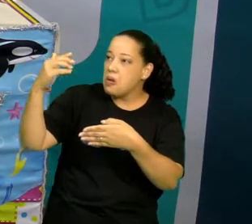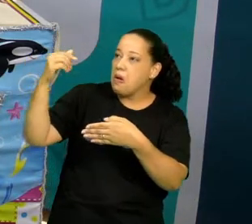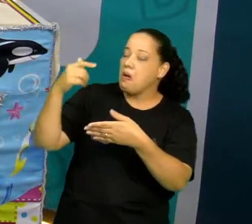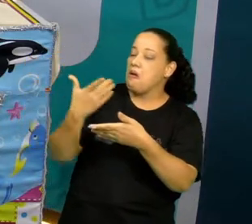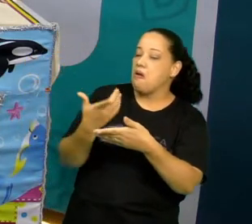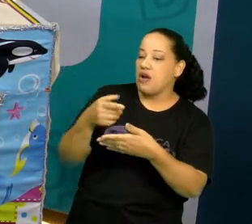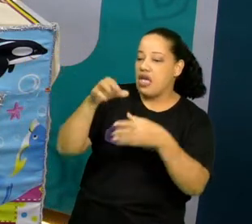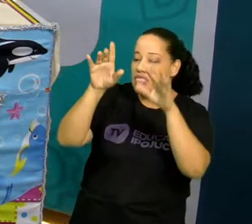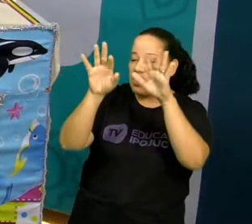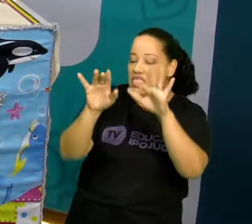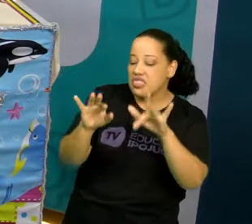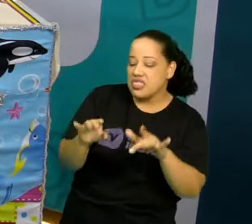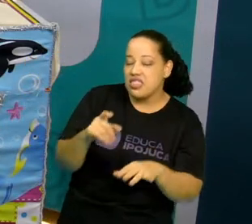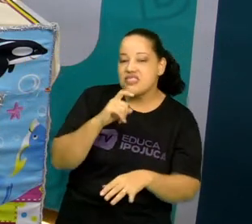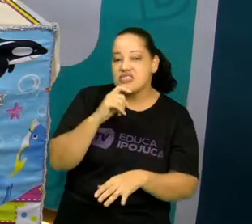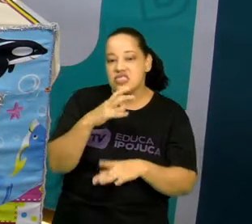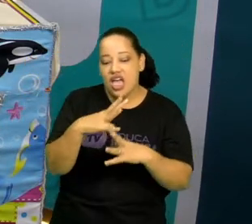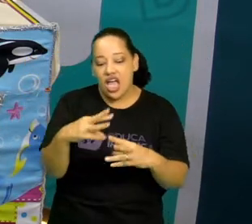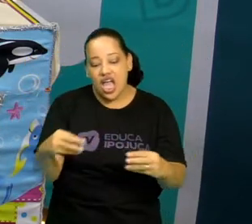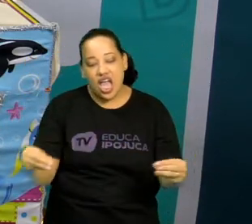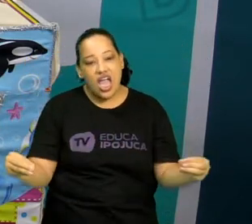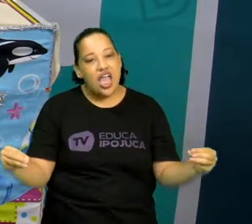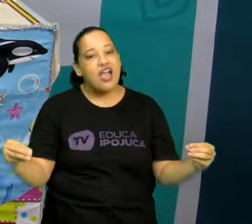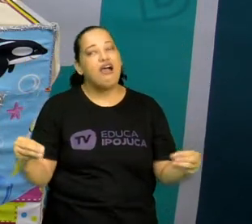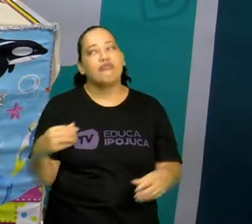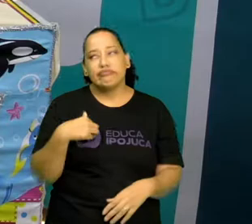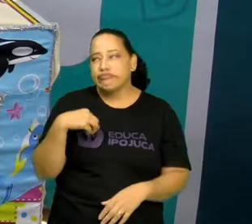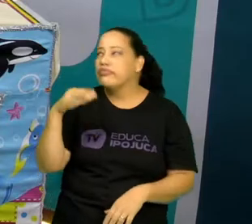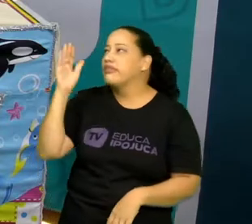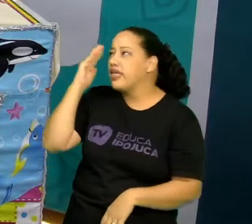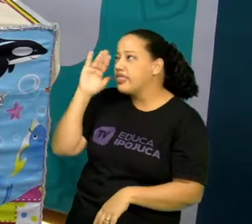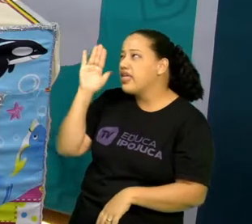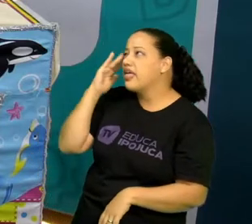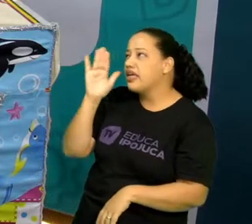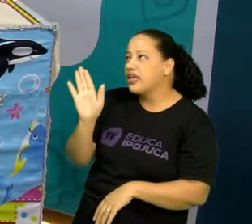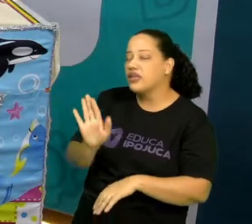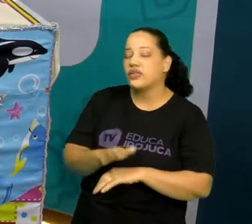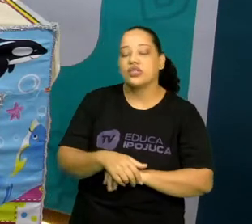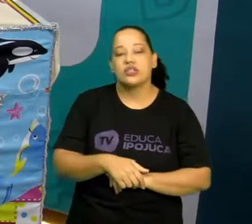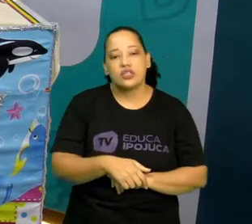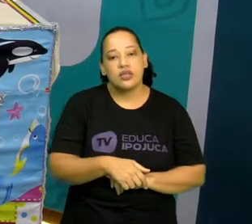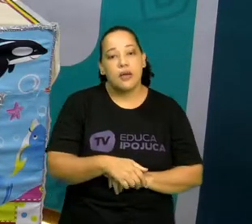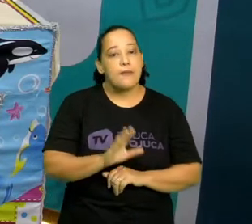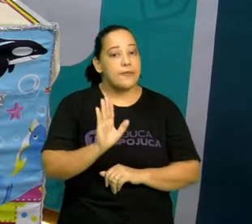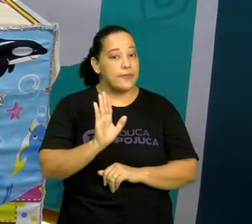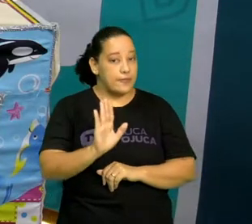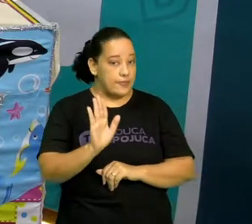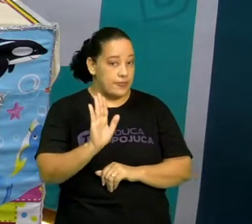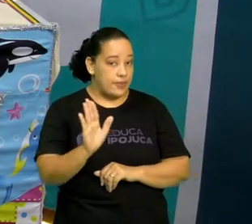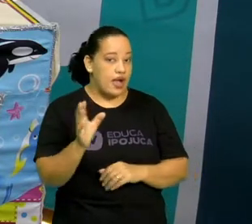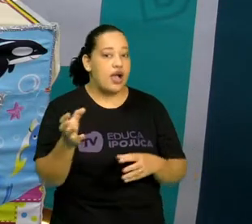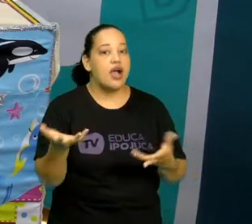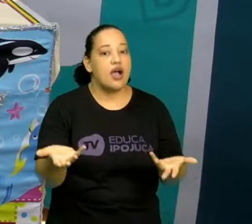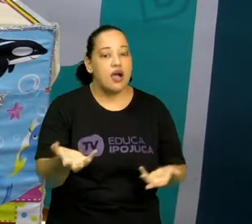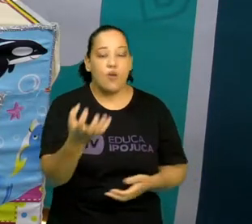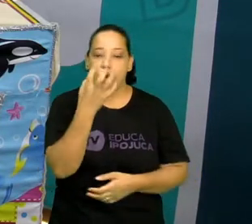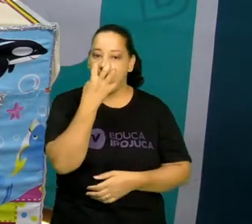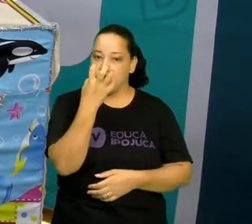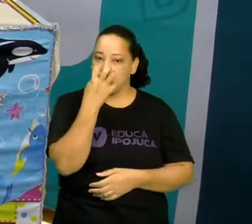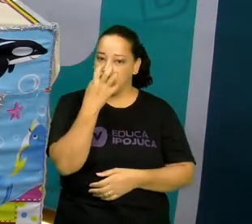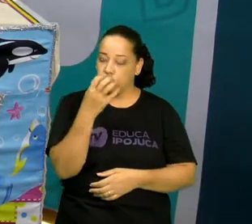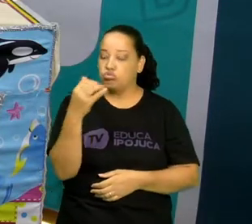Isso mesmo, não, leiturinha. Entendendo. Mas o cão fala que não é tão forte.